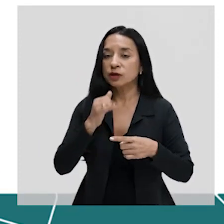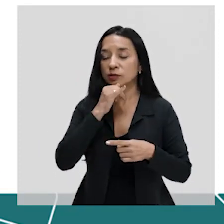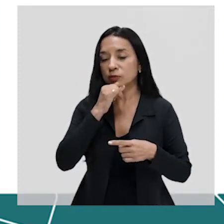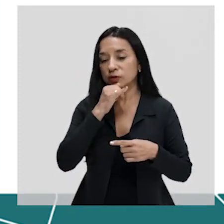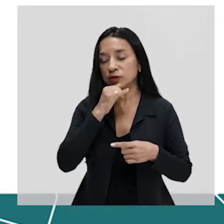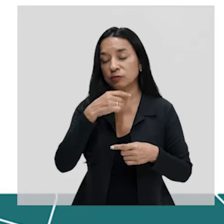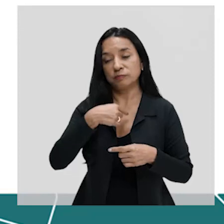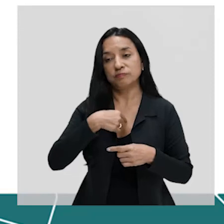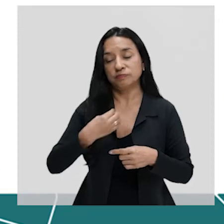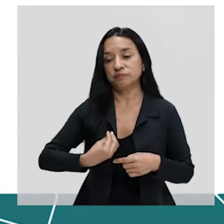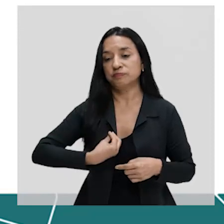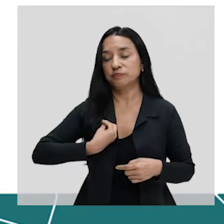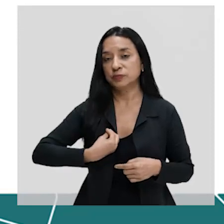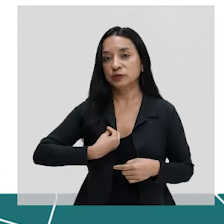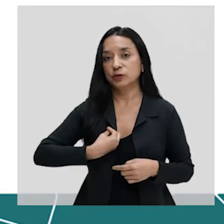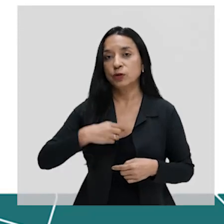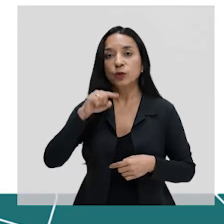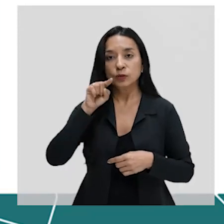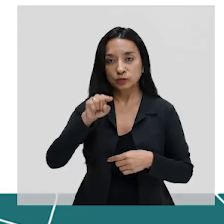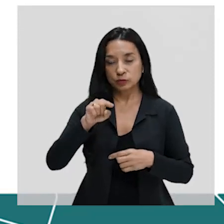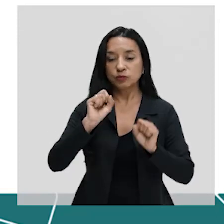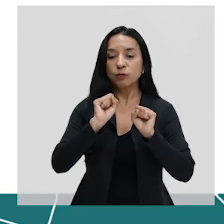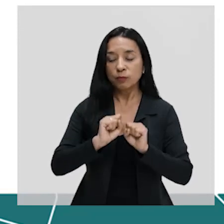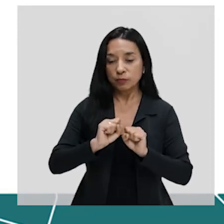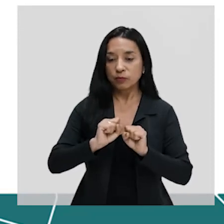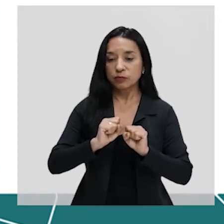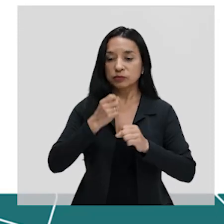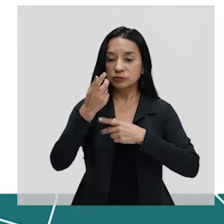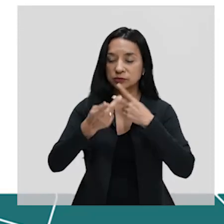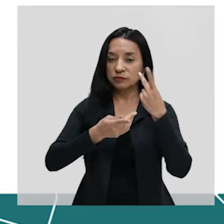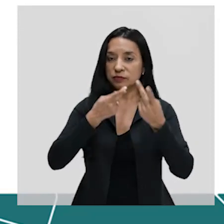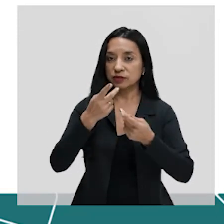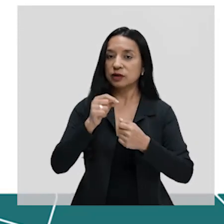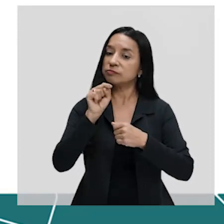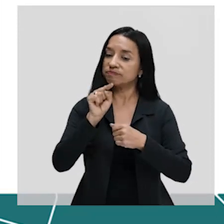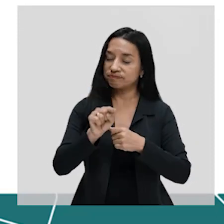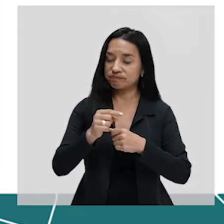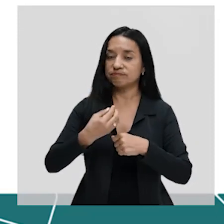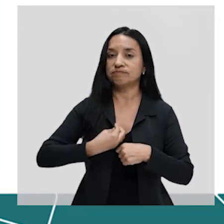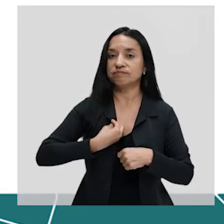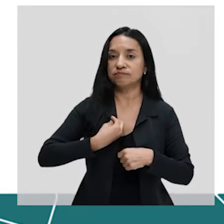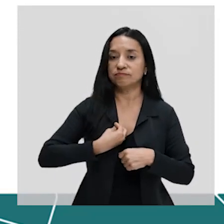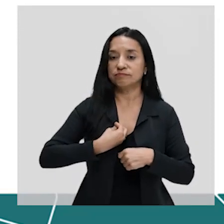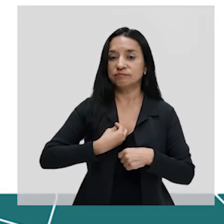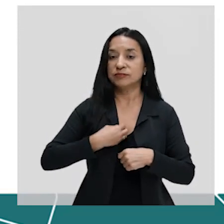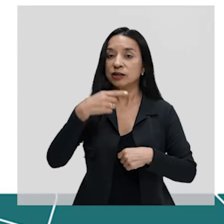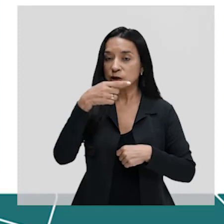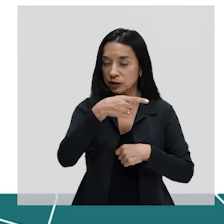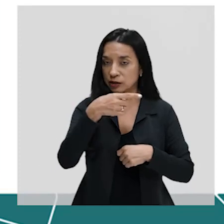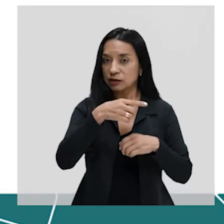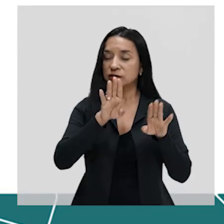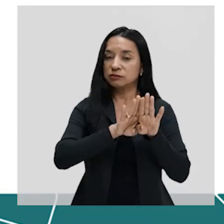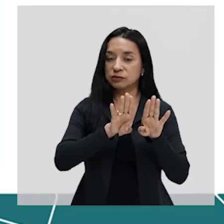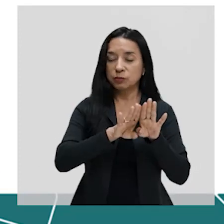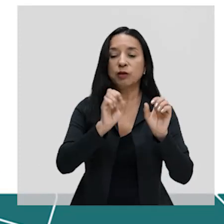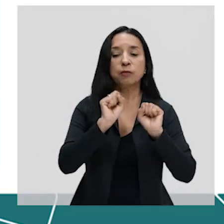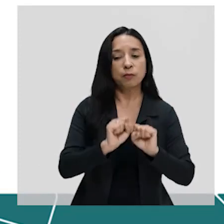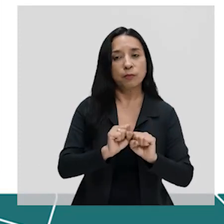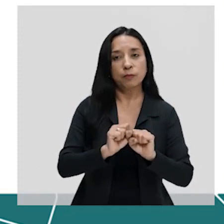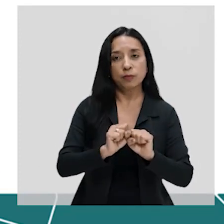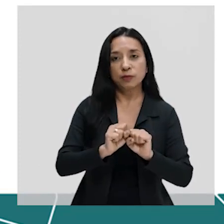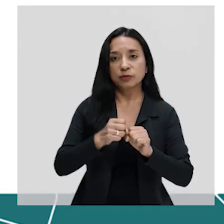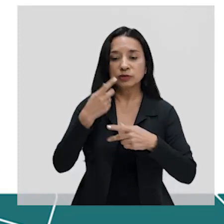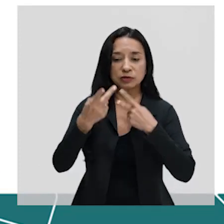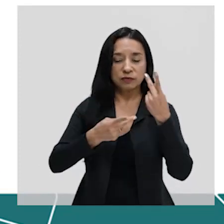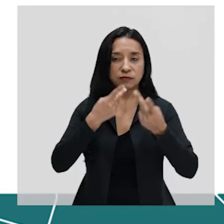eu existo. Tu podes dizer que tu existes. Ele também pode dizer que existe.